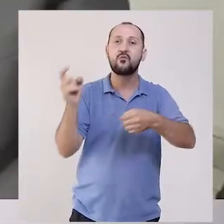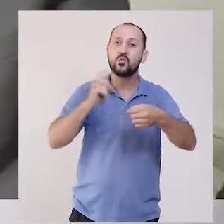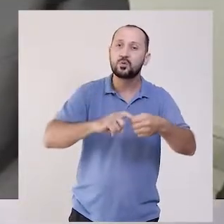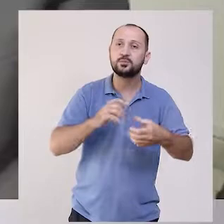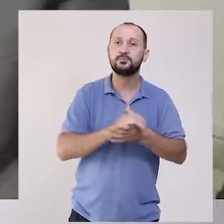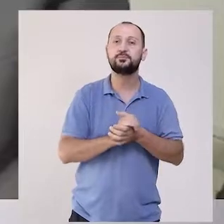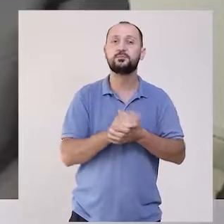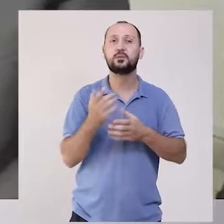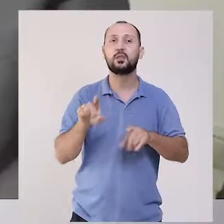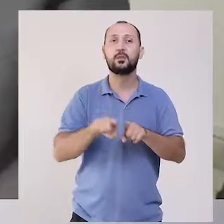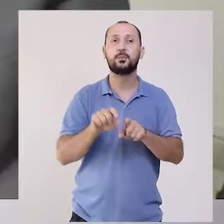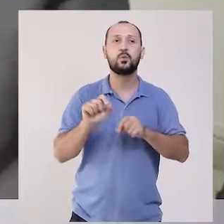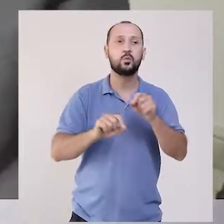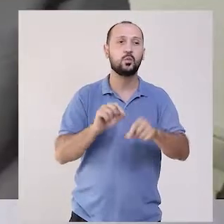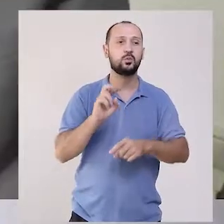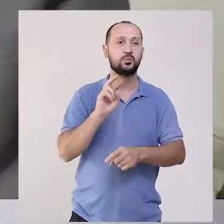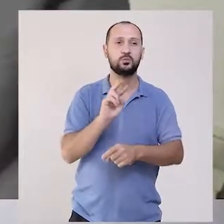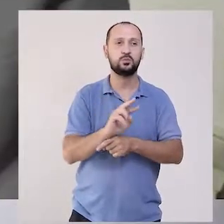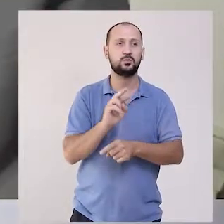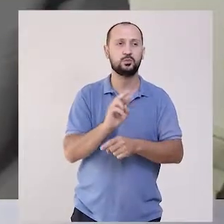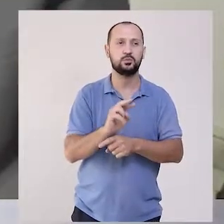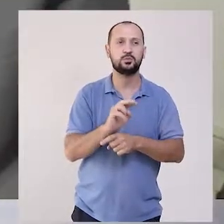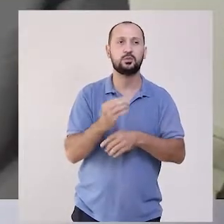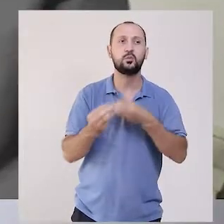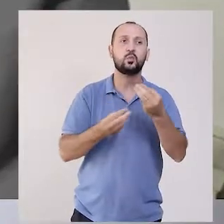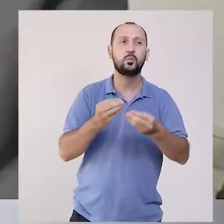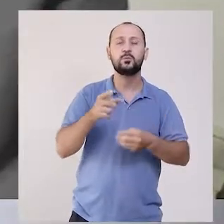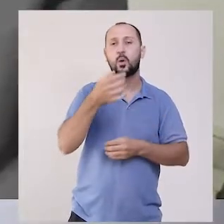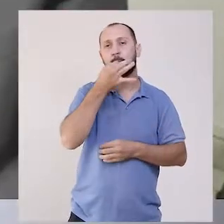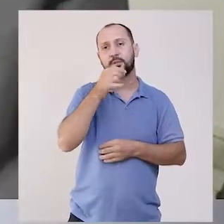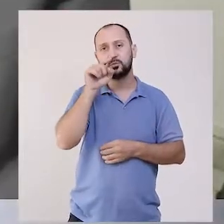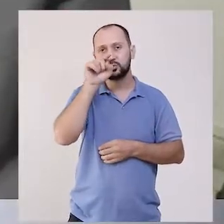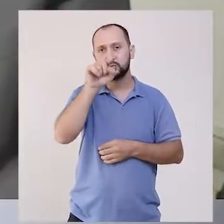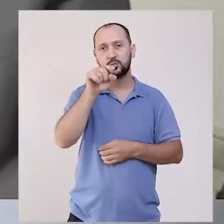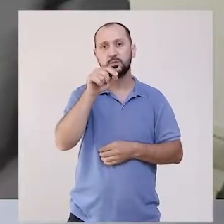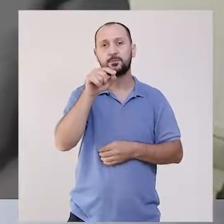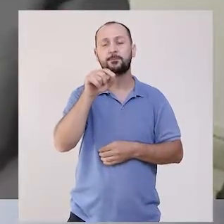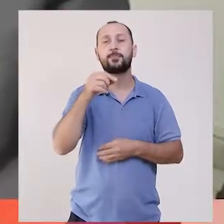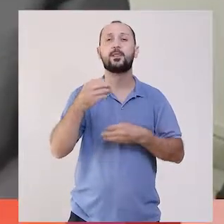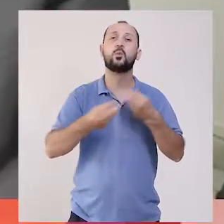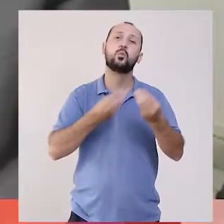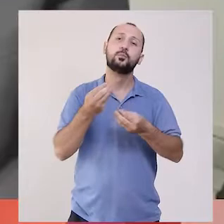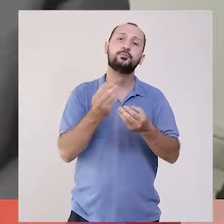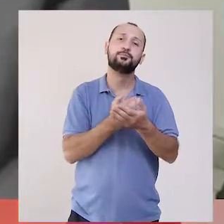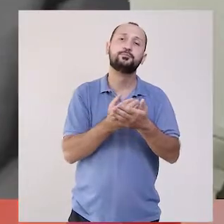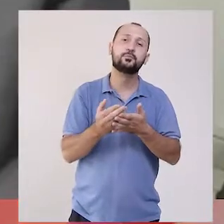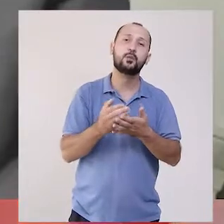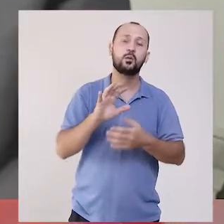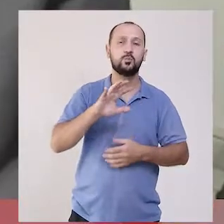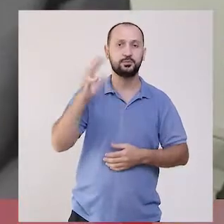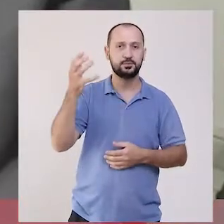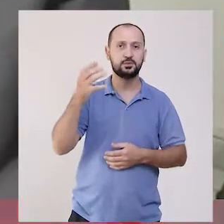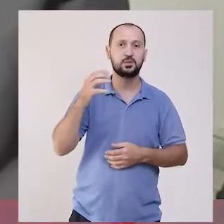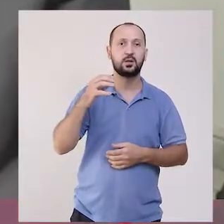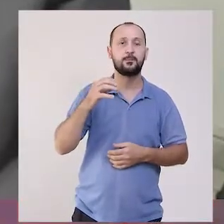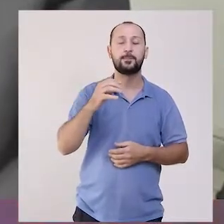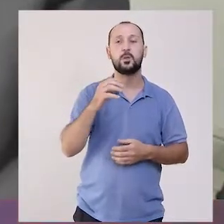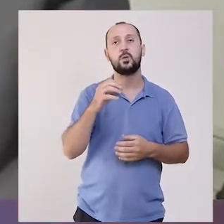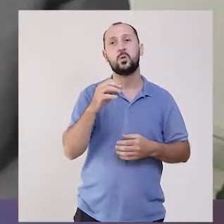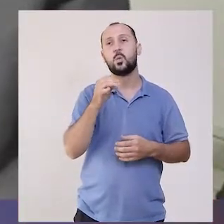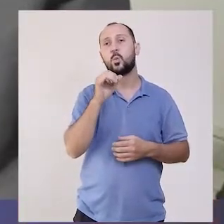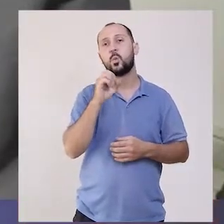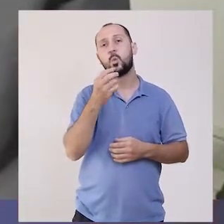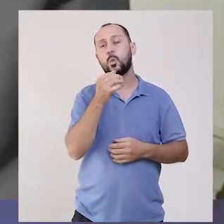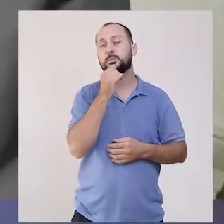as ruas, é claro que com todo cuidado. E como é que é, na visão do senhor, que isso pode começar a acontecer,